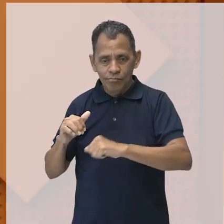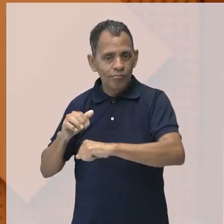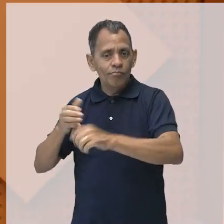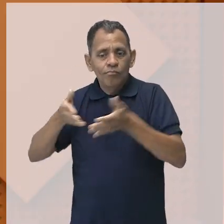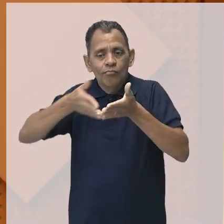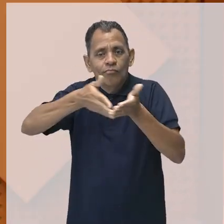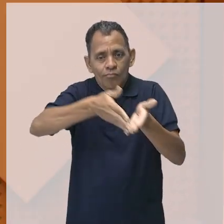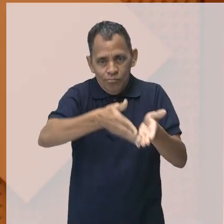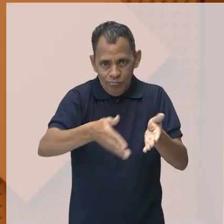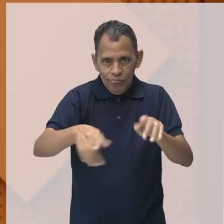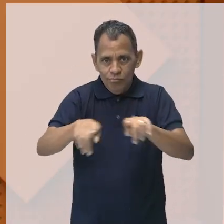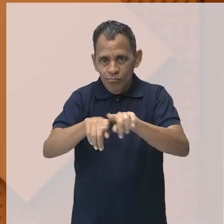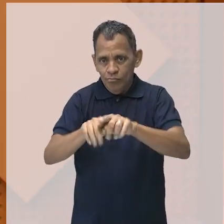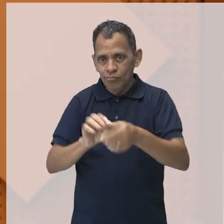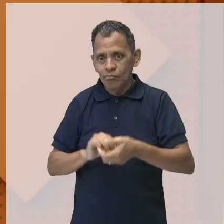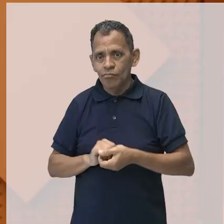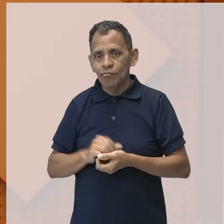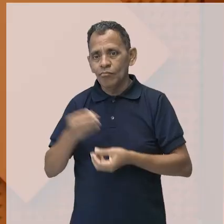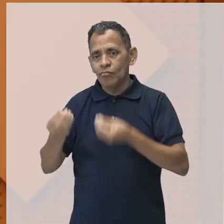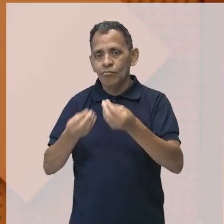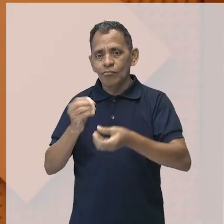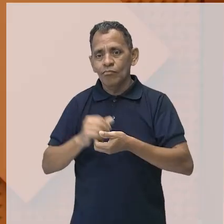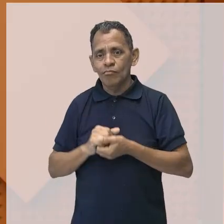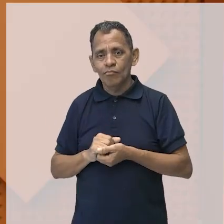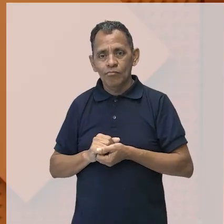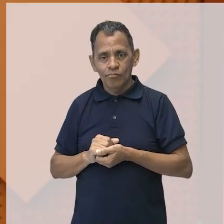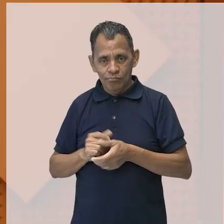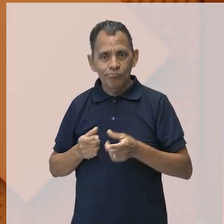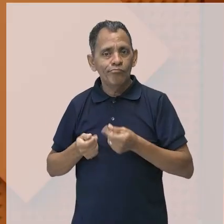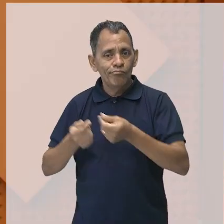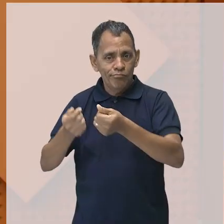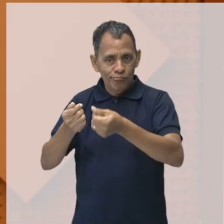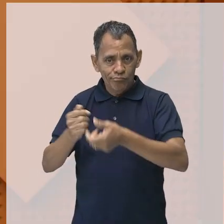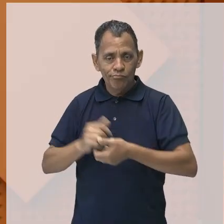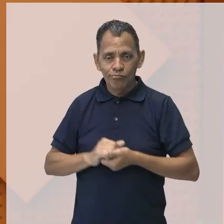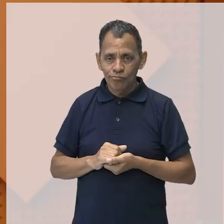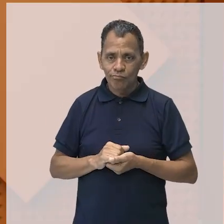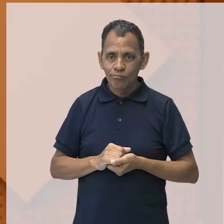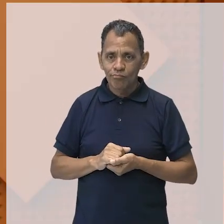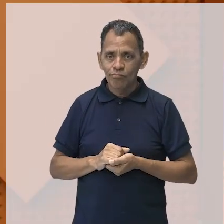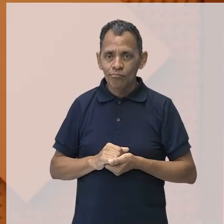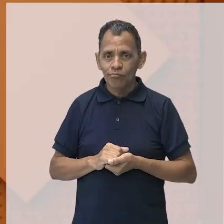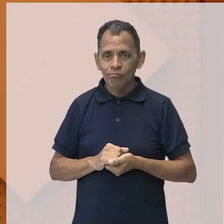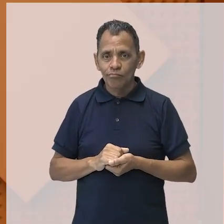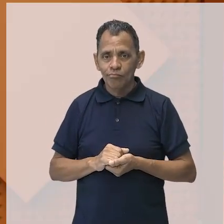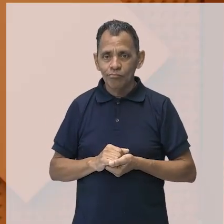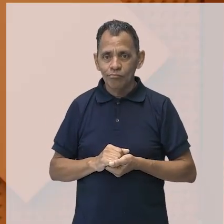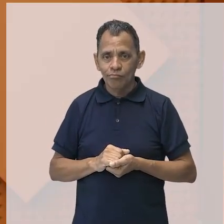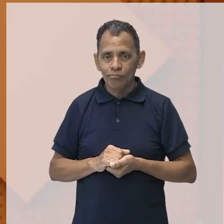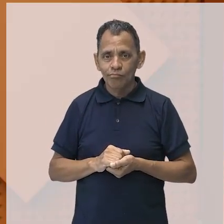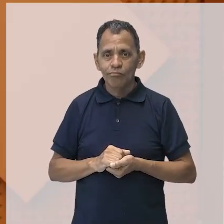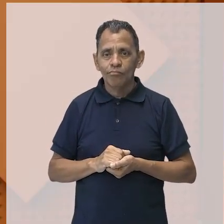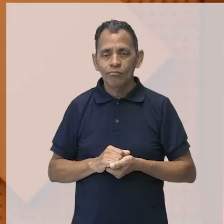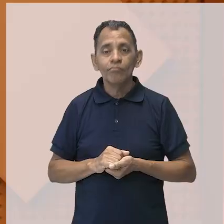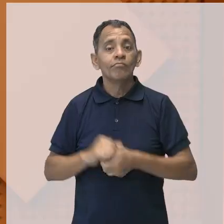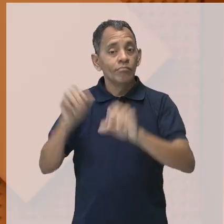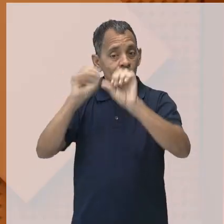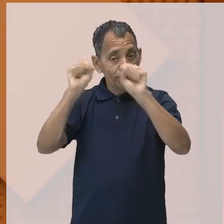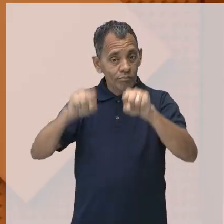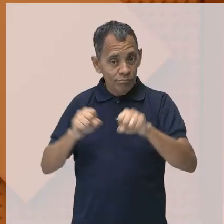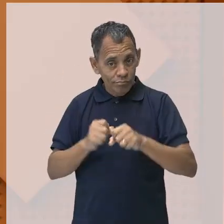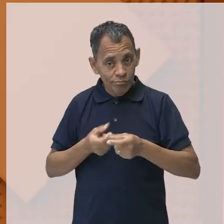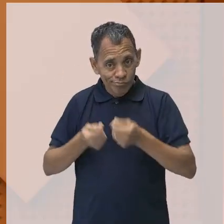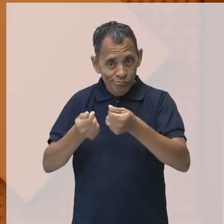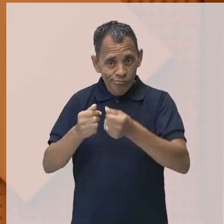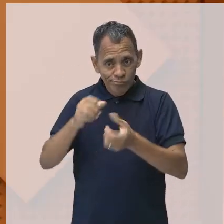está conectada através da Bolsa de Valores, que une o território do Brasil com o sistema financeiro global, por assim dizer.